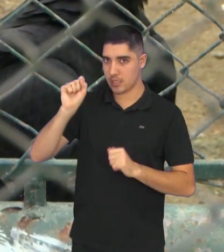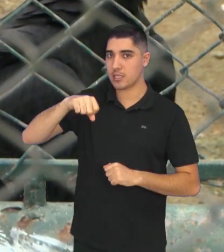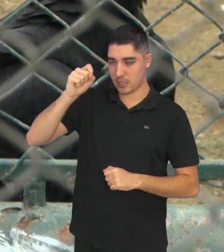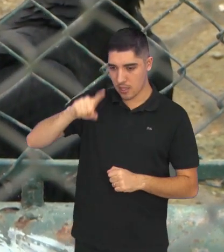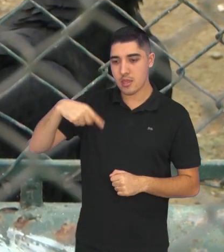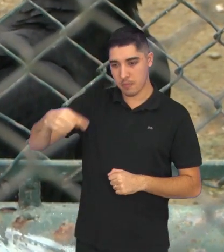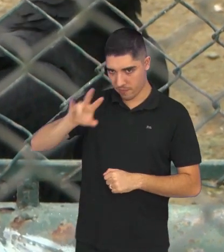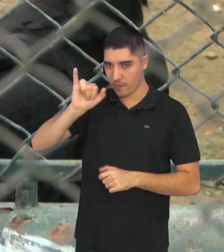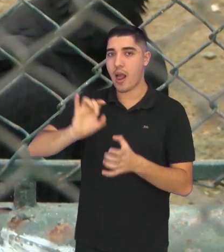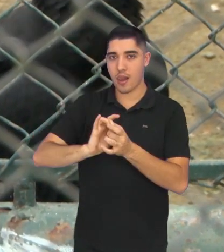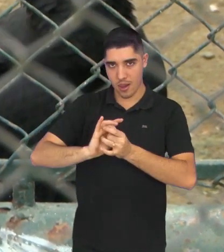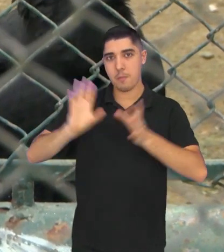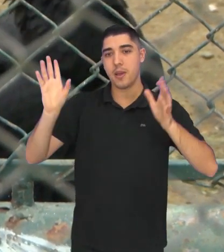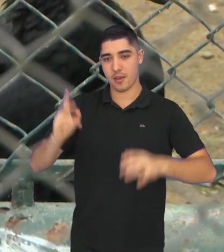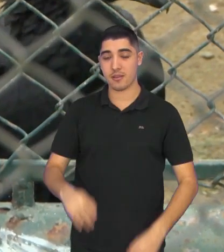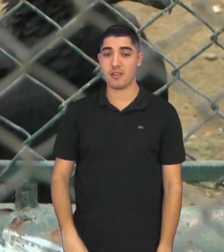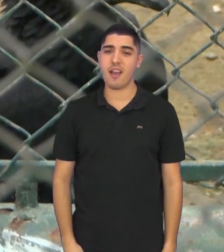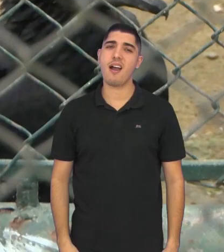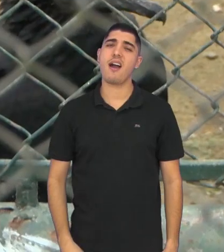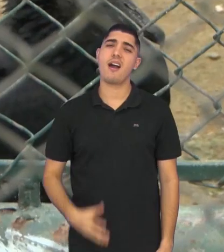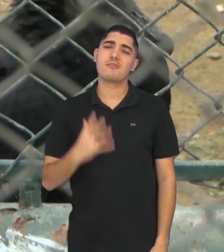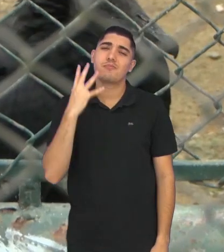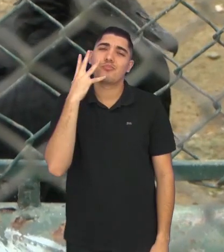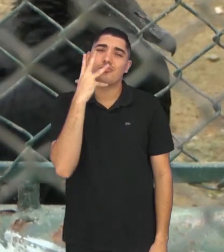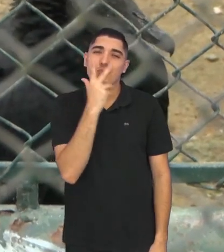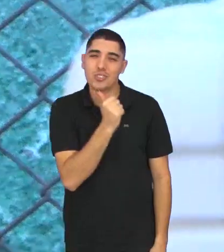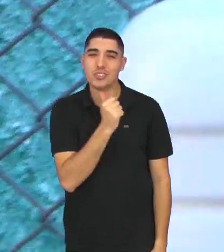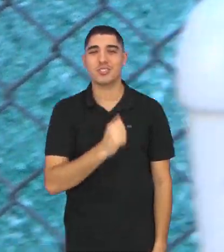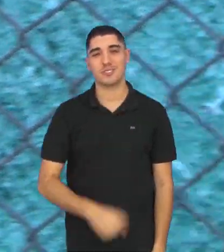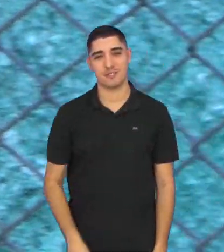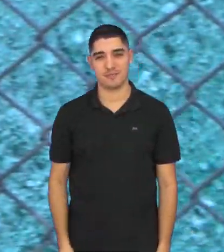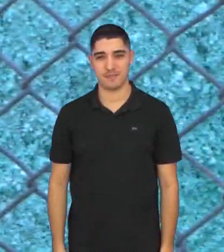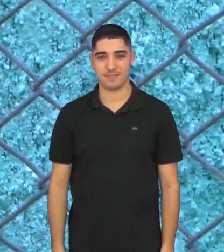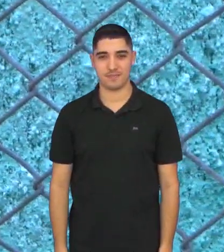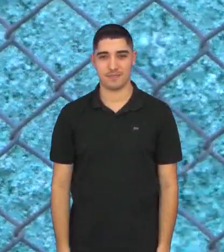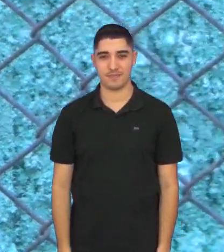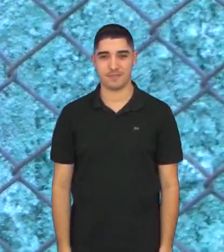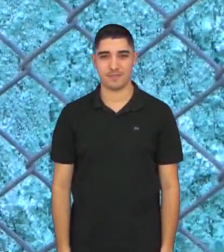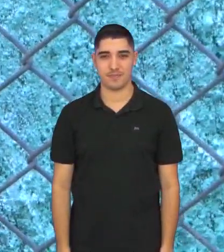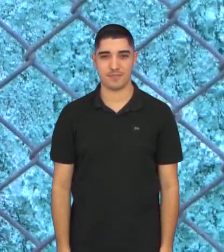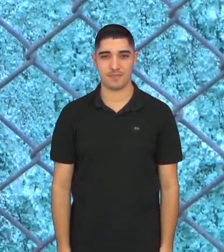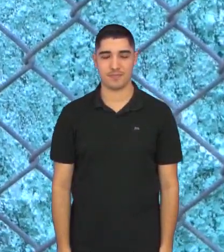voltar logo para a natureza. vão ser soltos. Ai, que maravilha!